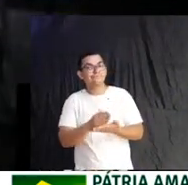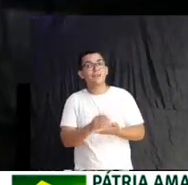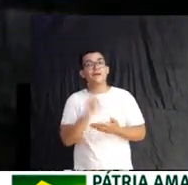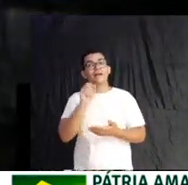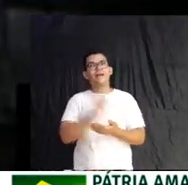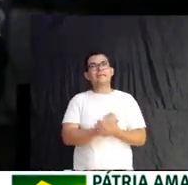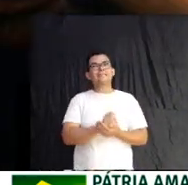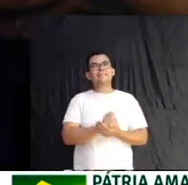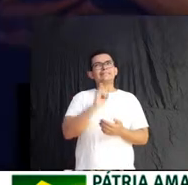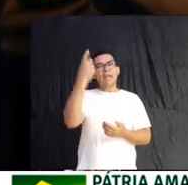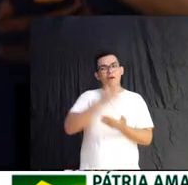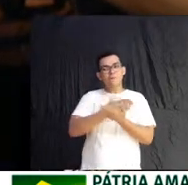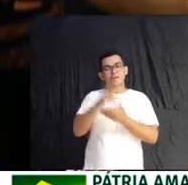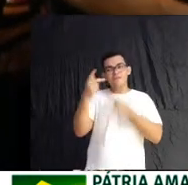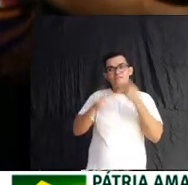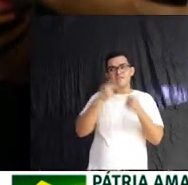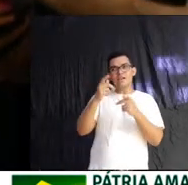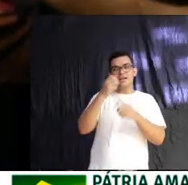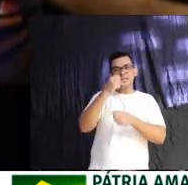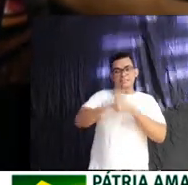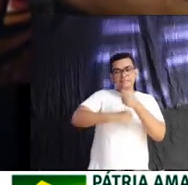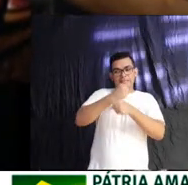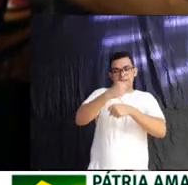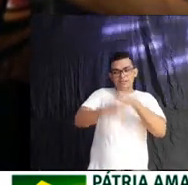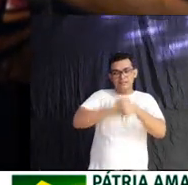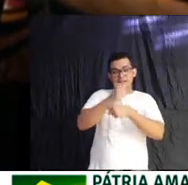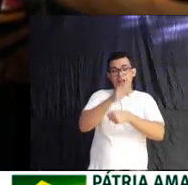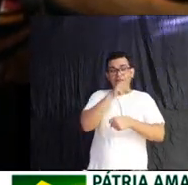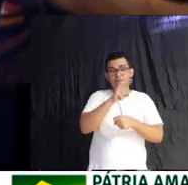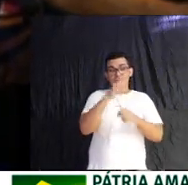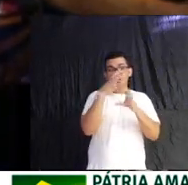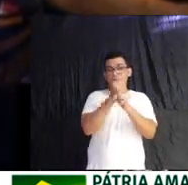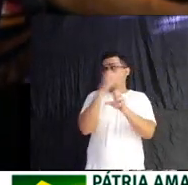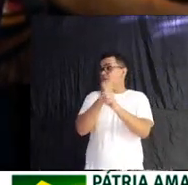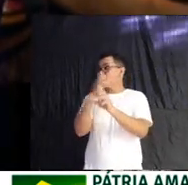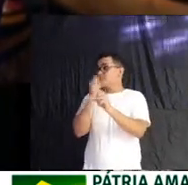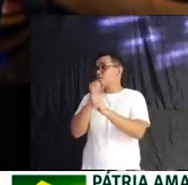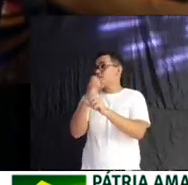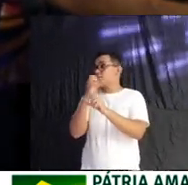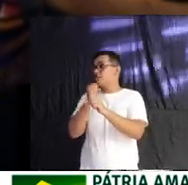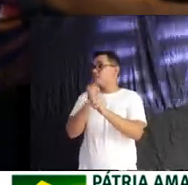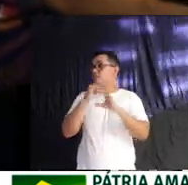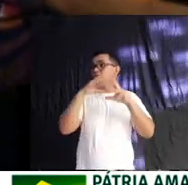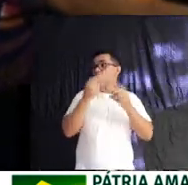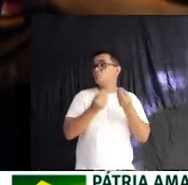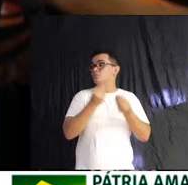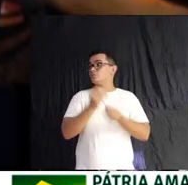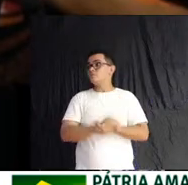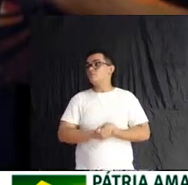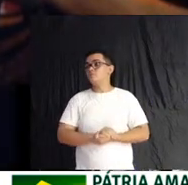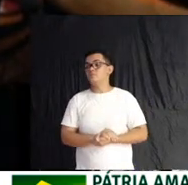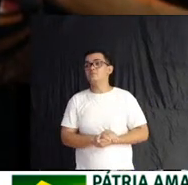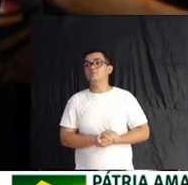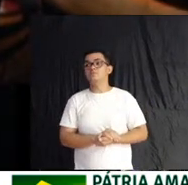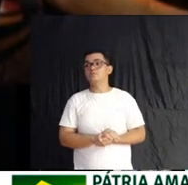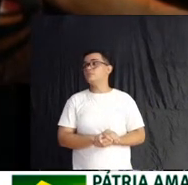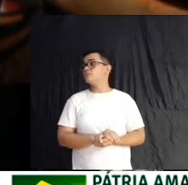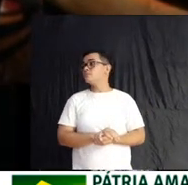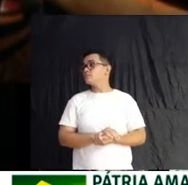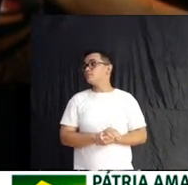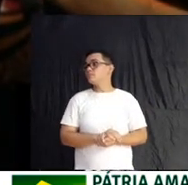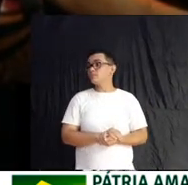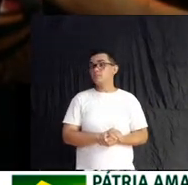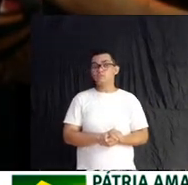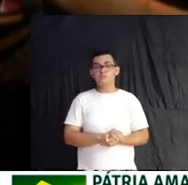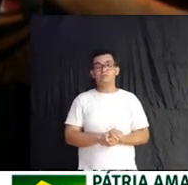virar uma palhaçada. Então, assim, quando a banda acabou, que foi uma época que o forró realmente declinou,